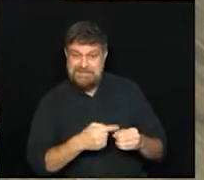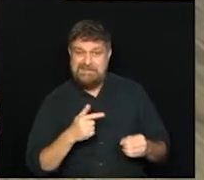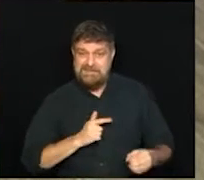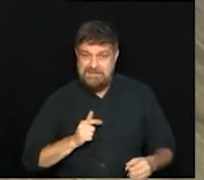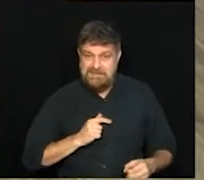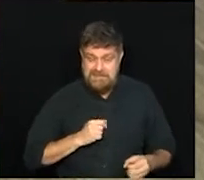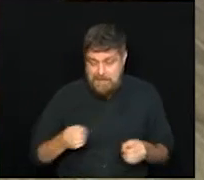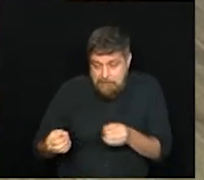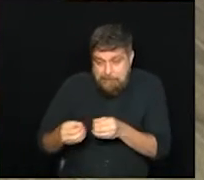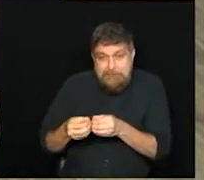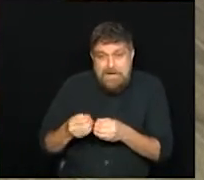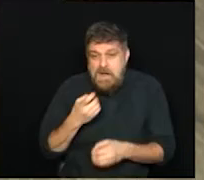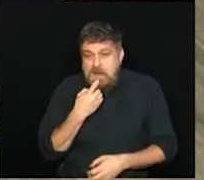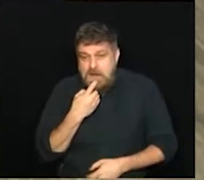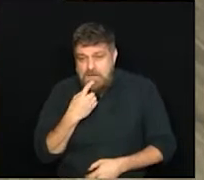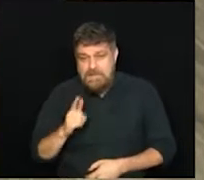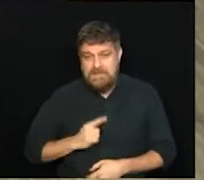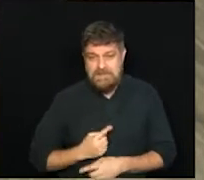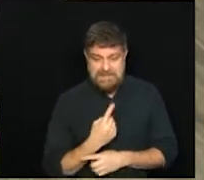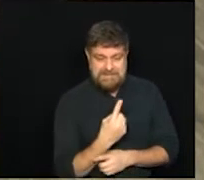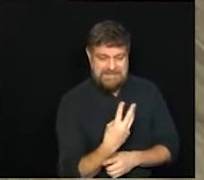de Campinas, que, olha,